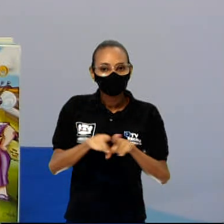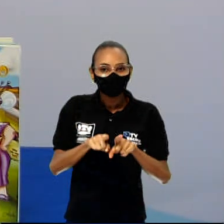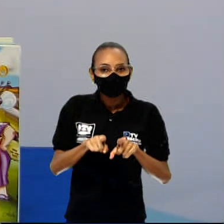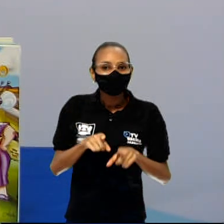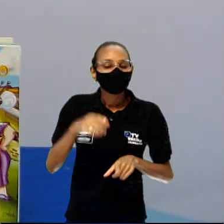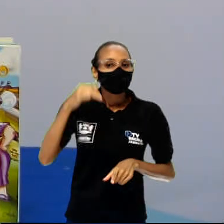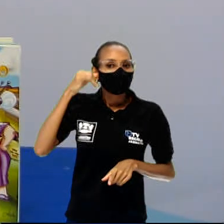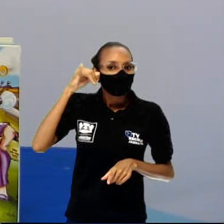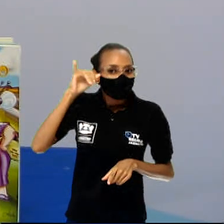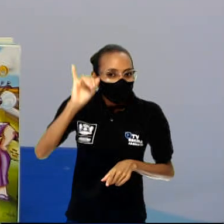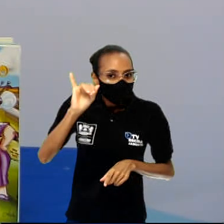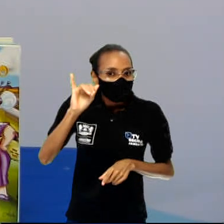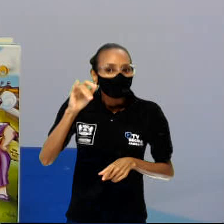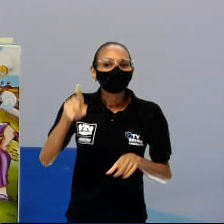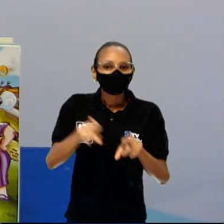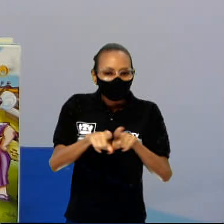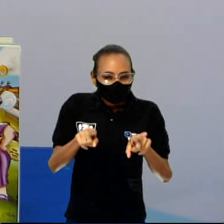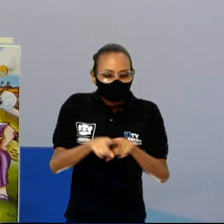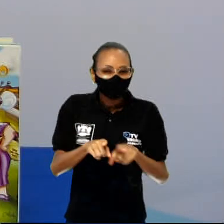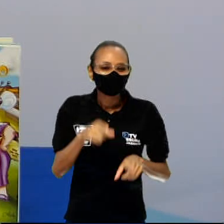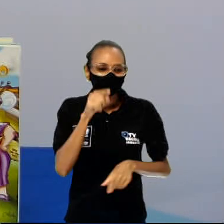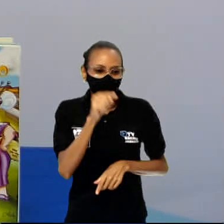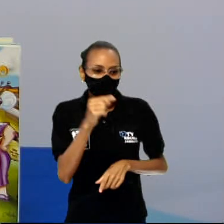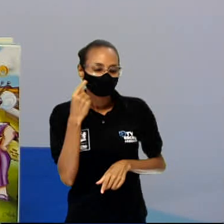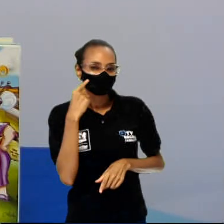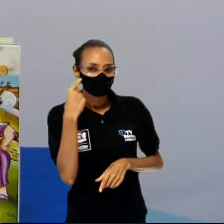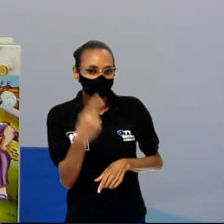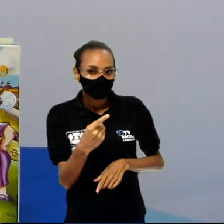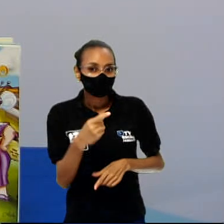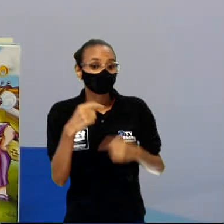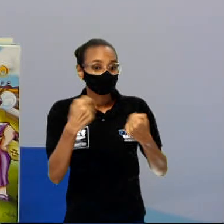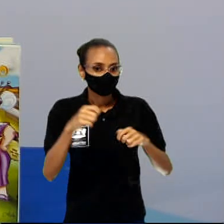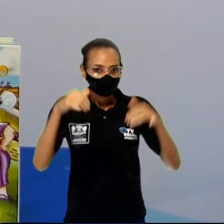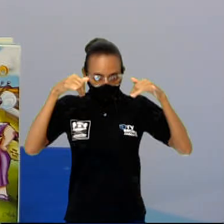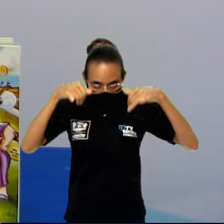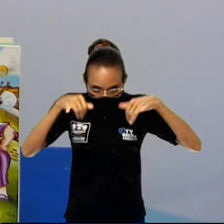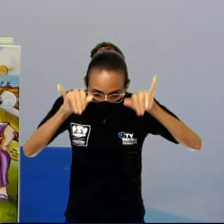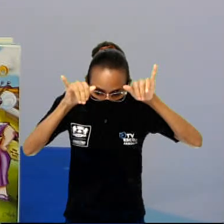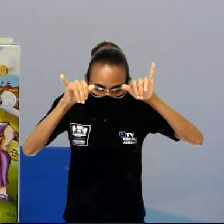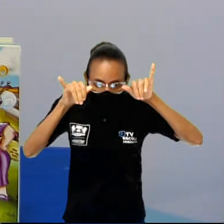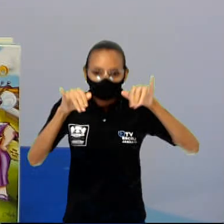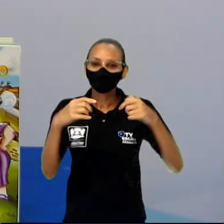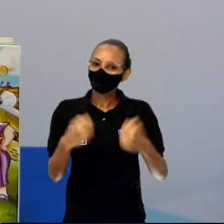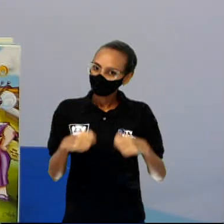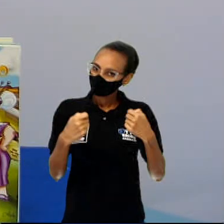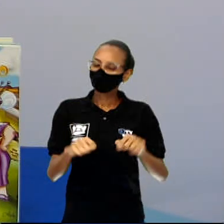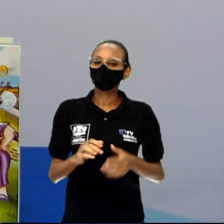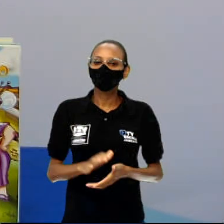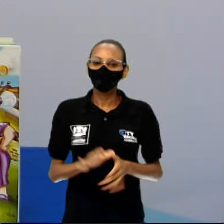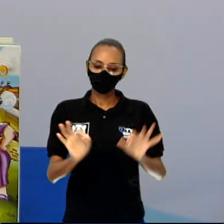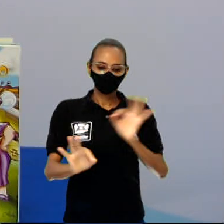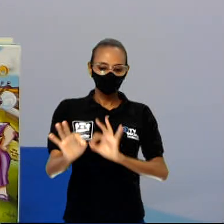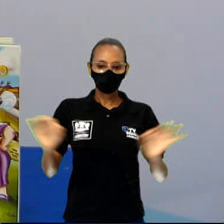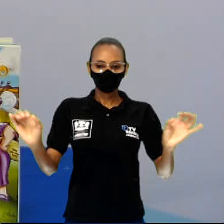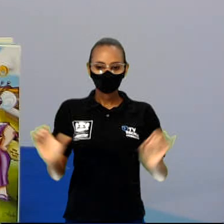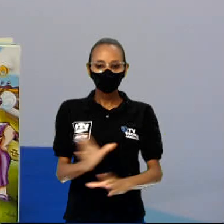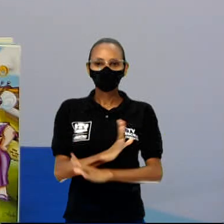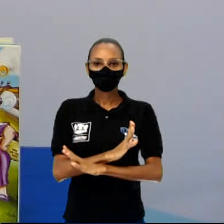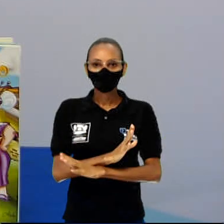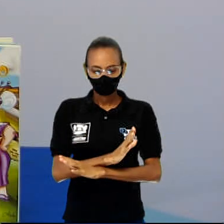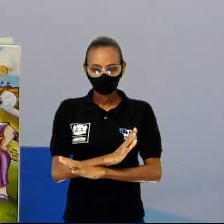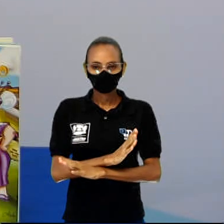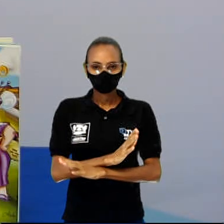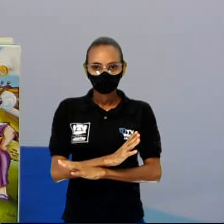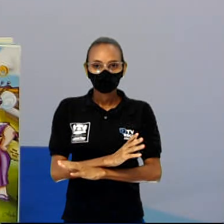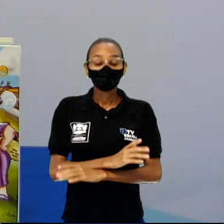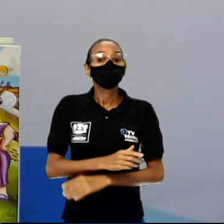necessário fosse, ele dava-lhe uma cabeçada que derrubava qualquer sujeito no chão. Tudo pronto, tudo organizado. Os meninos,